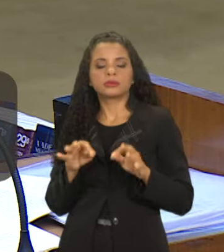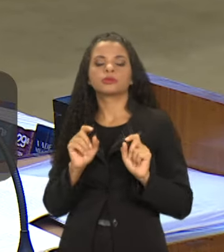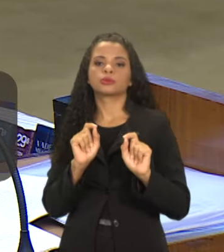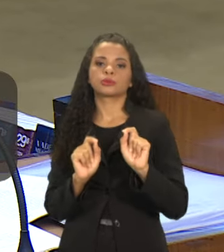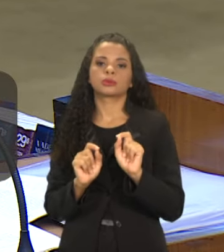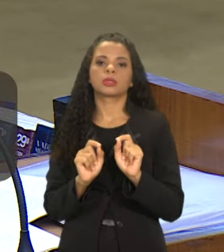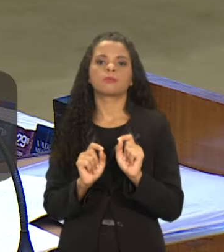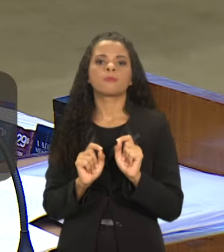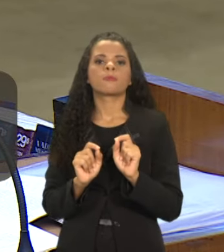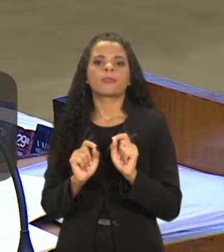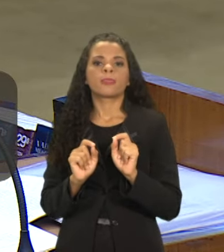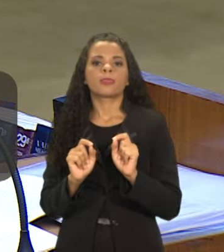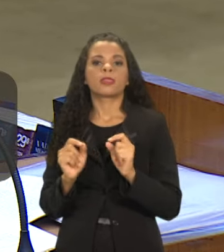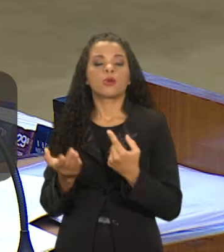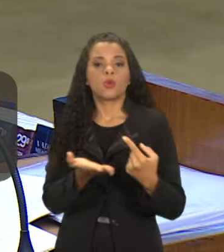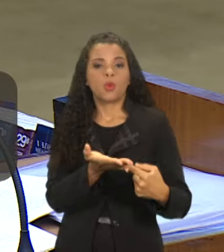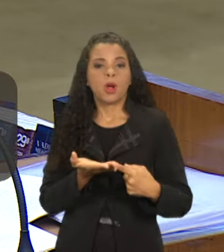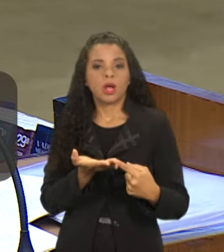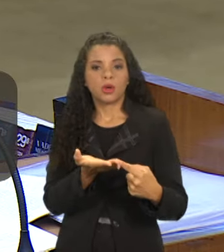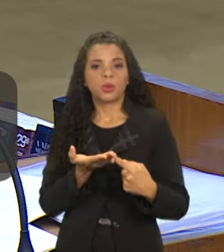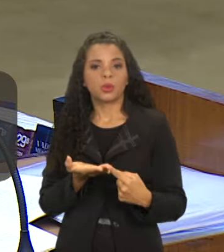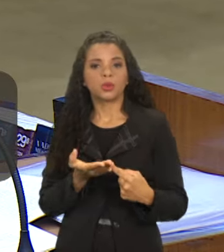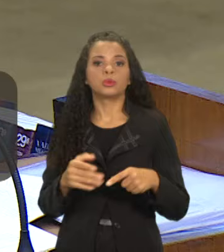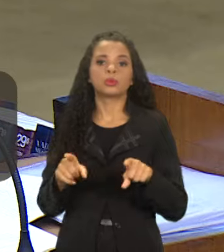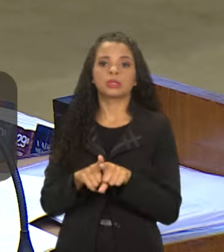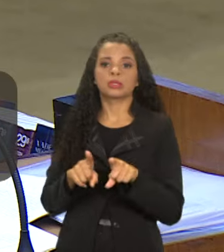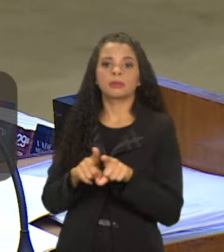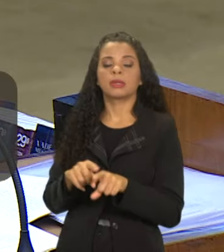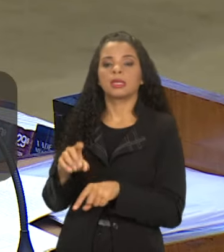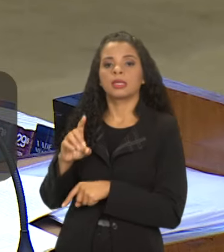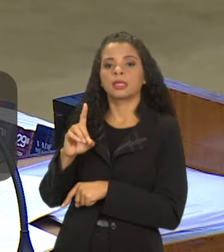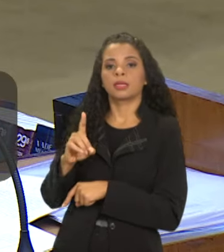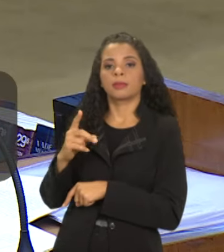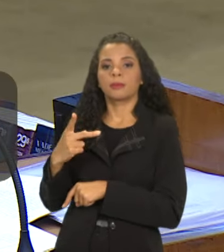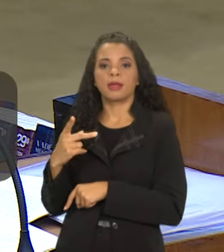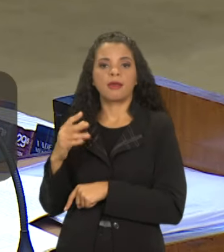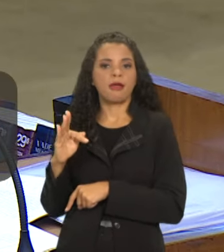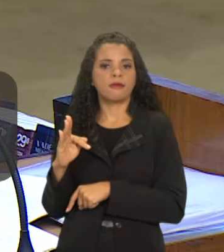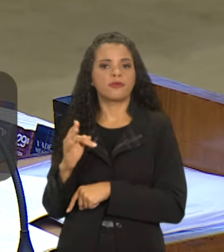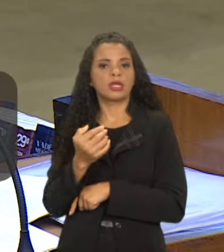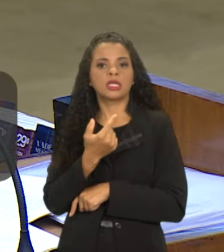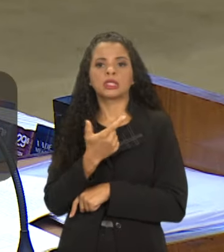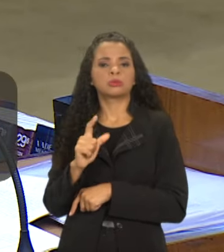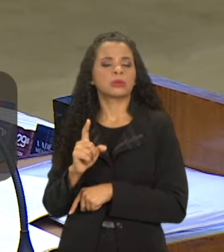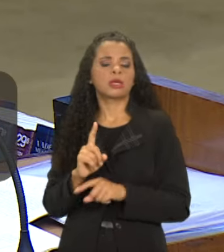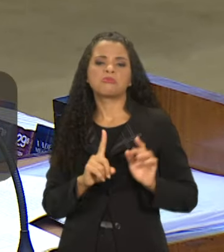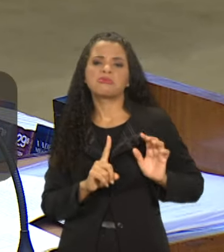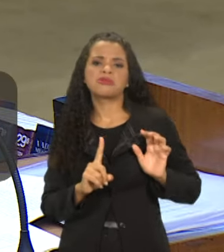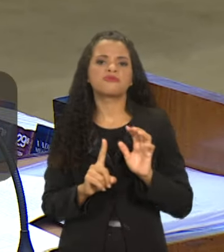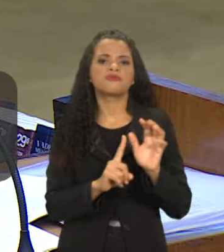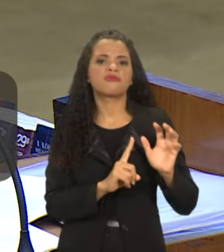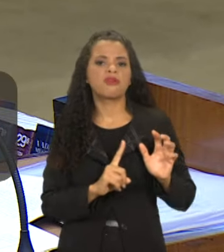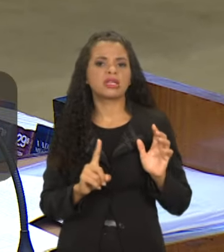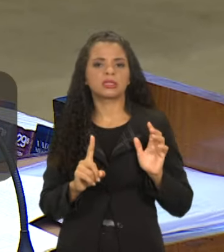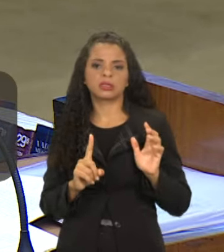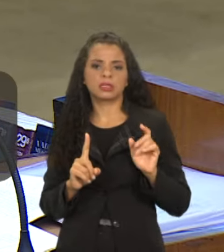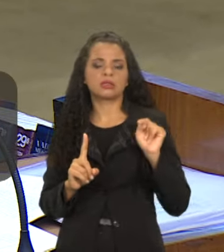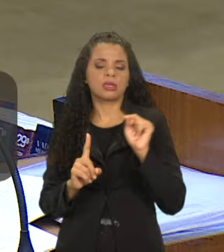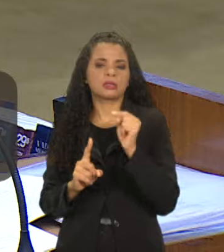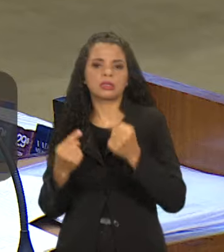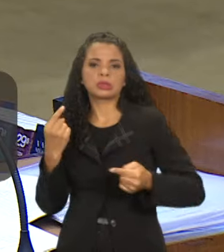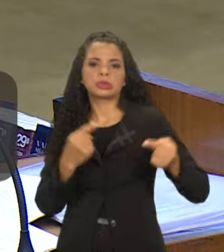o acordo nem a DPF influenciam ainda no devlinde dessa controvérsia, mas, como Vossa